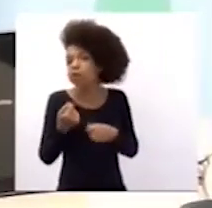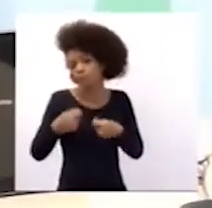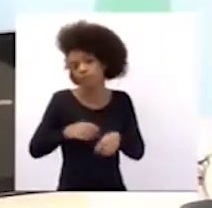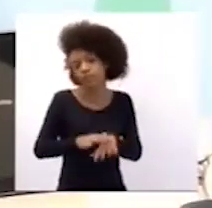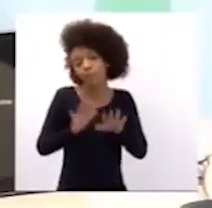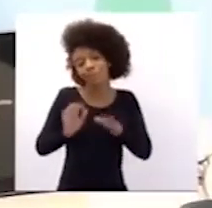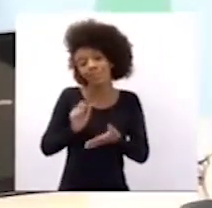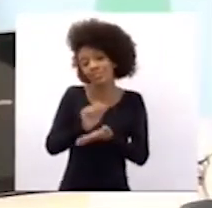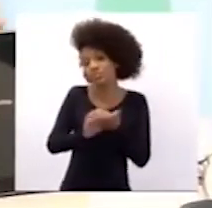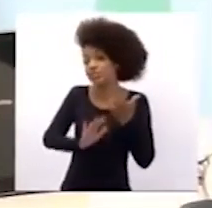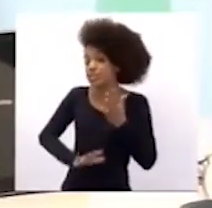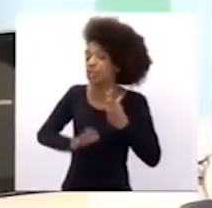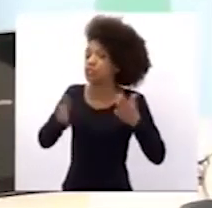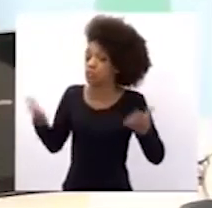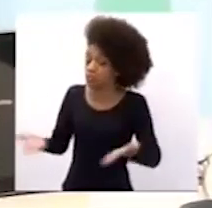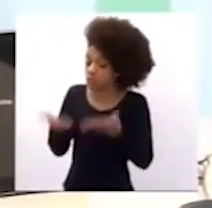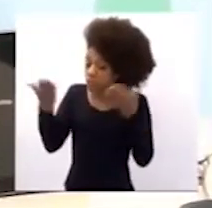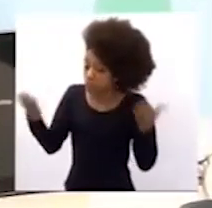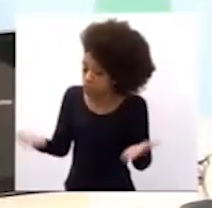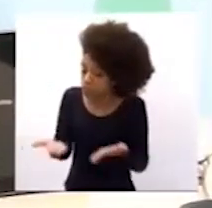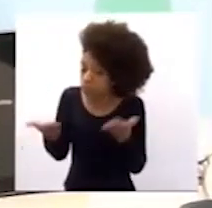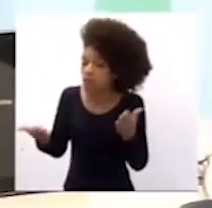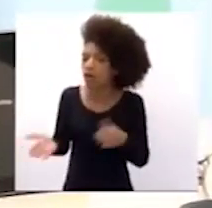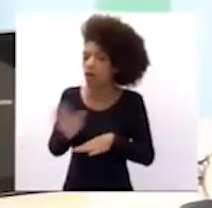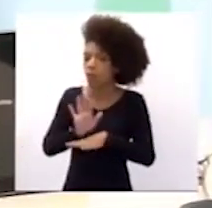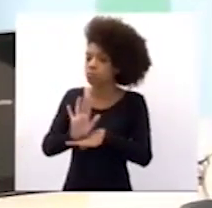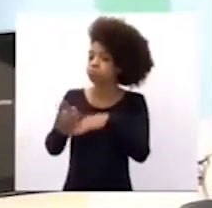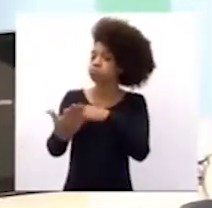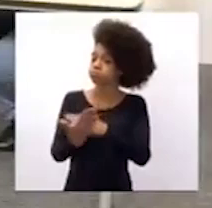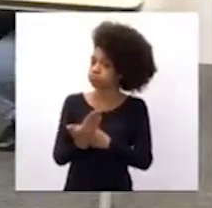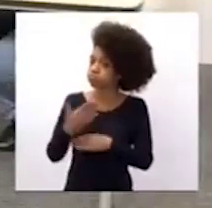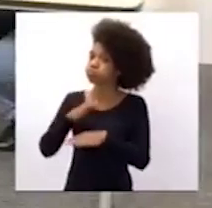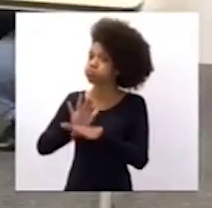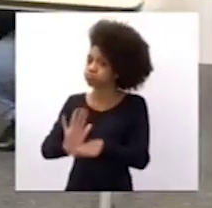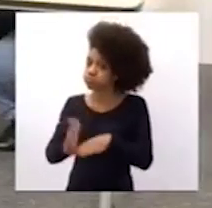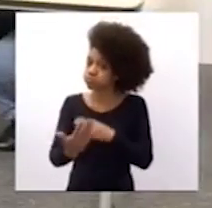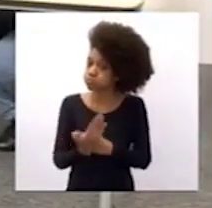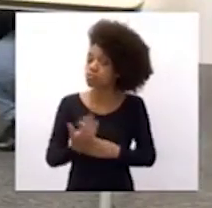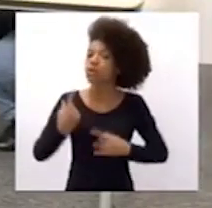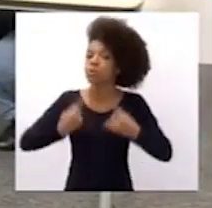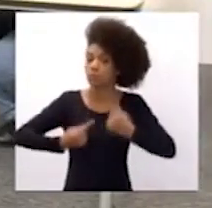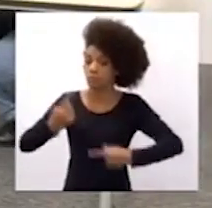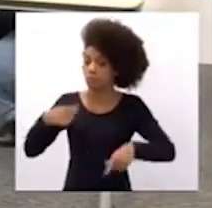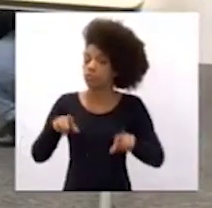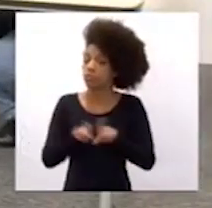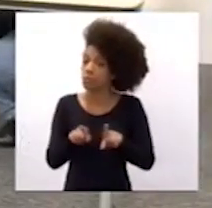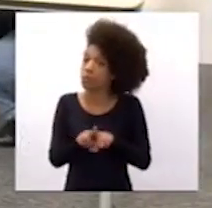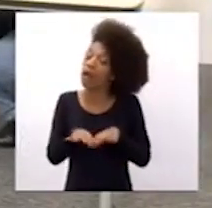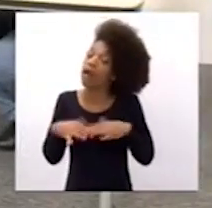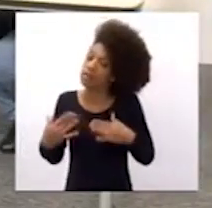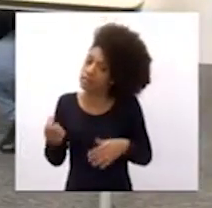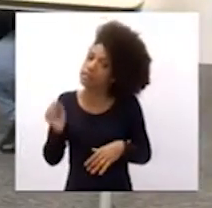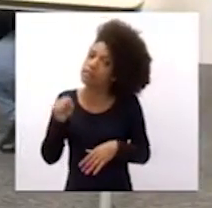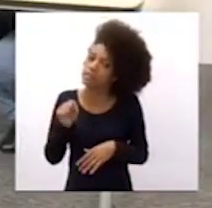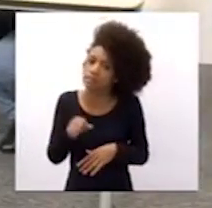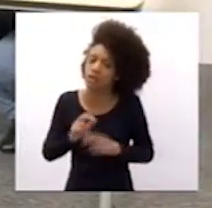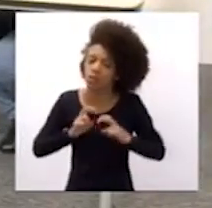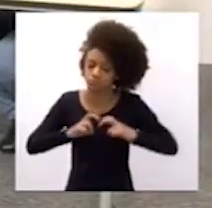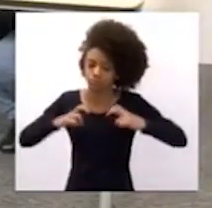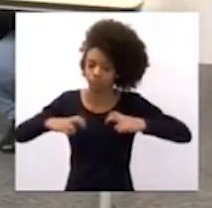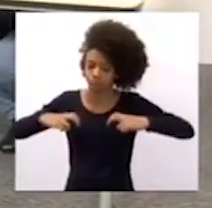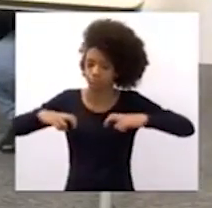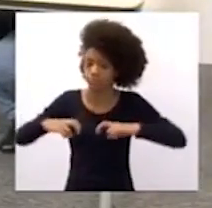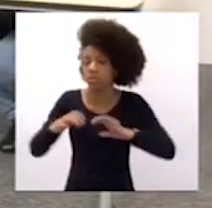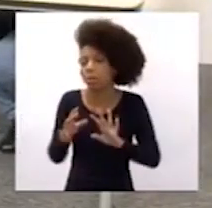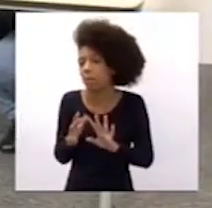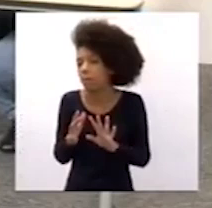quer estimular a cooperação, estimular aí o debate, aí sim, reunir em grupos, aí o que